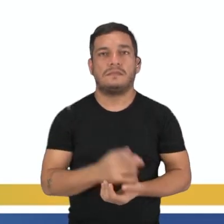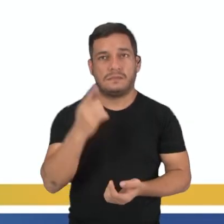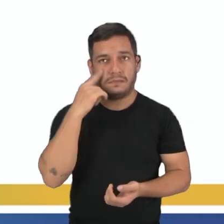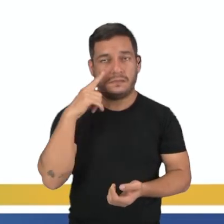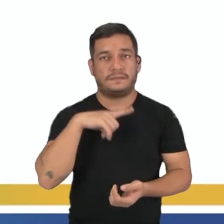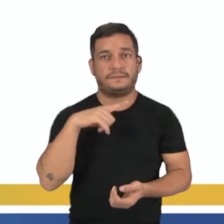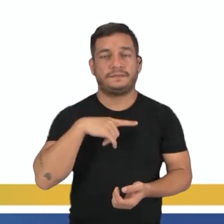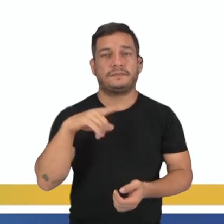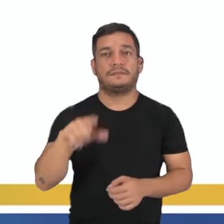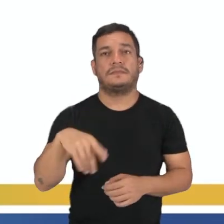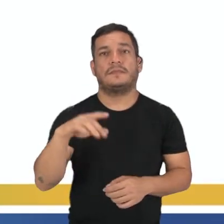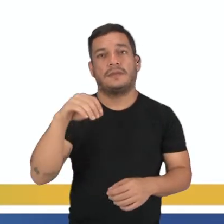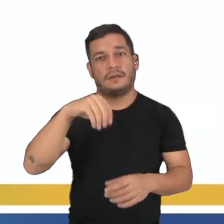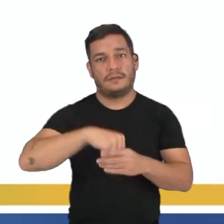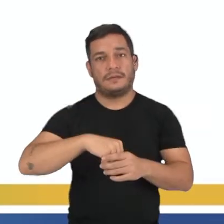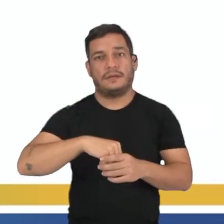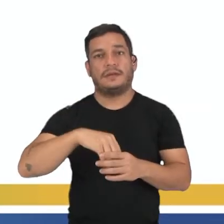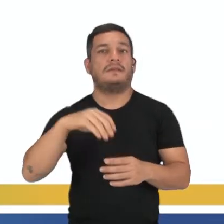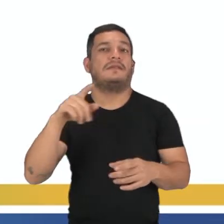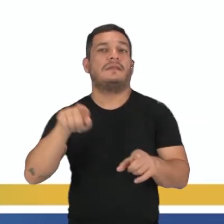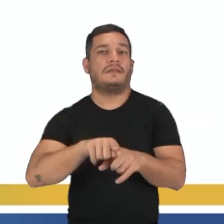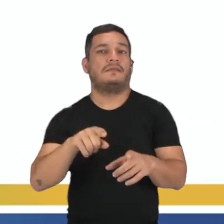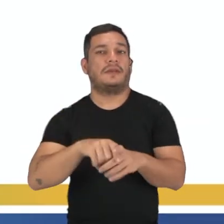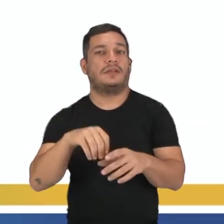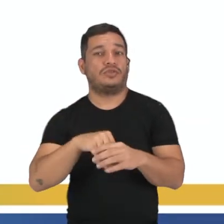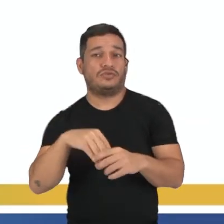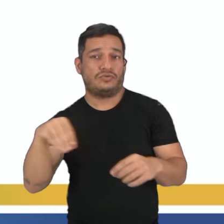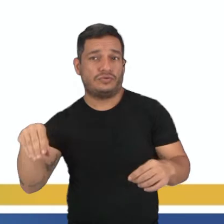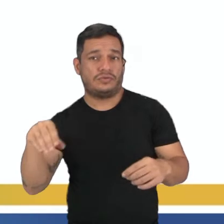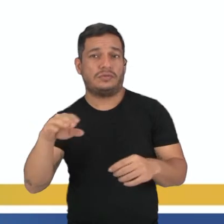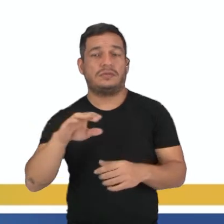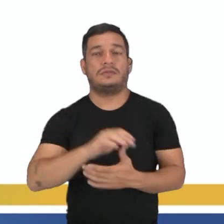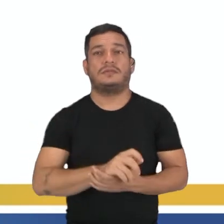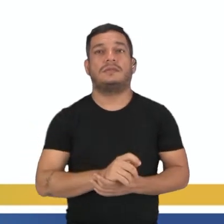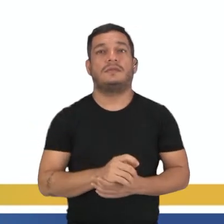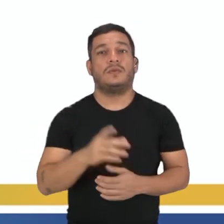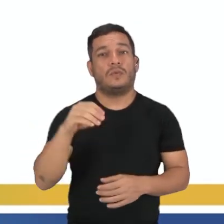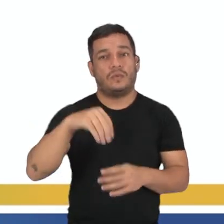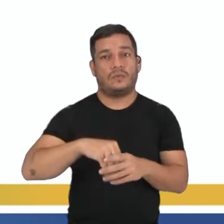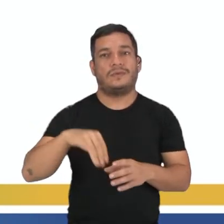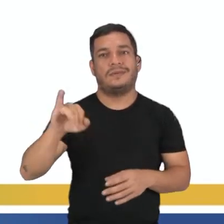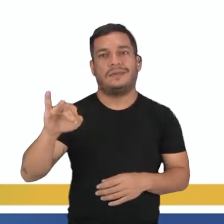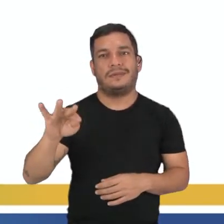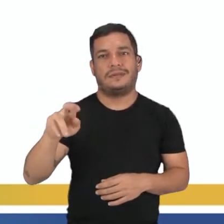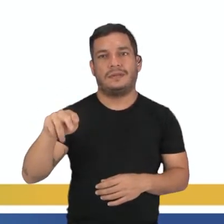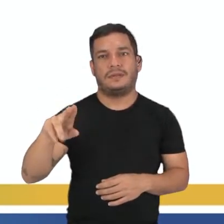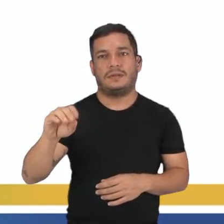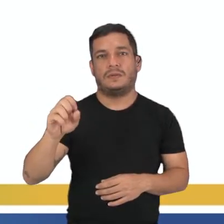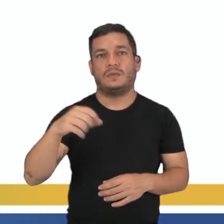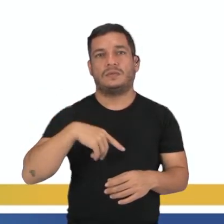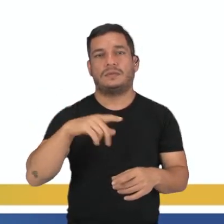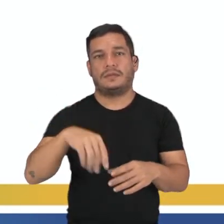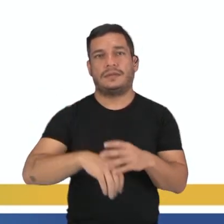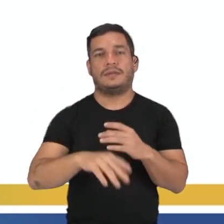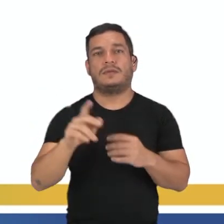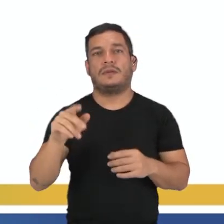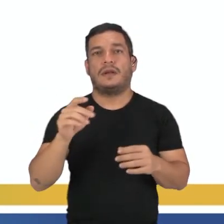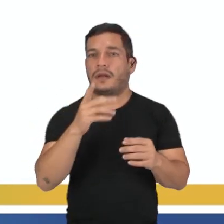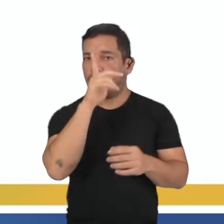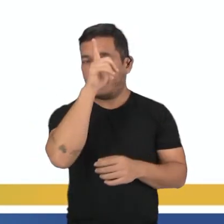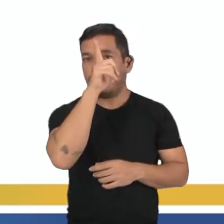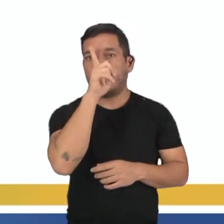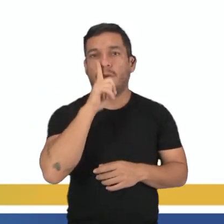vamos ter colaterais internos e colaterais externos. Os internos estarão aí dentro das paralelas, ó, na